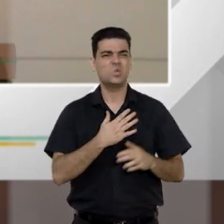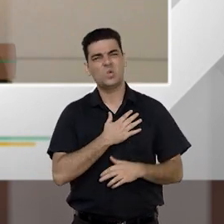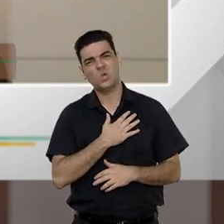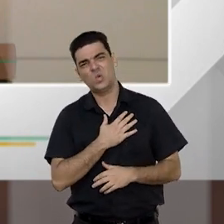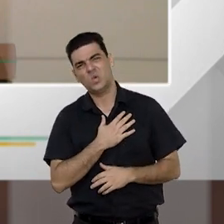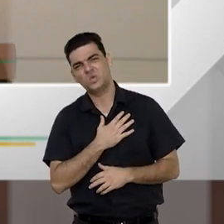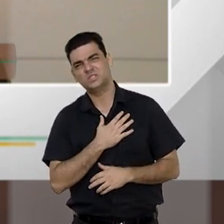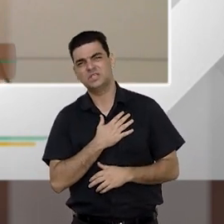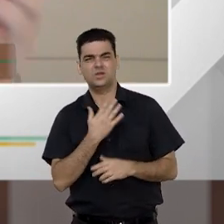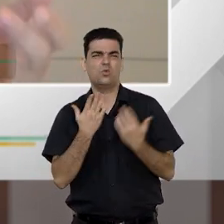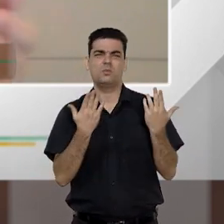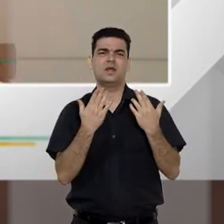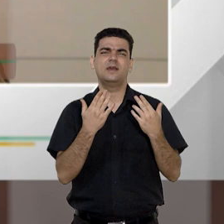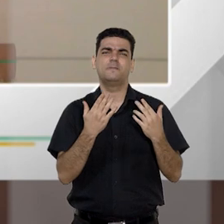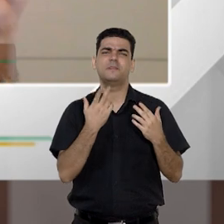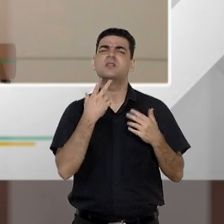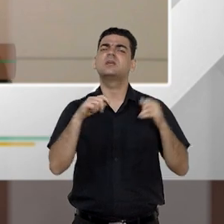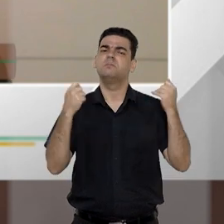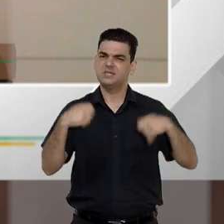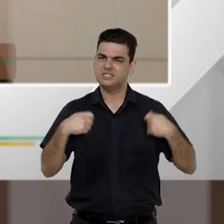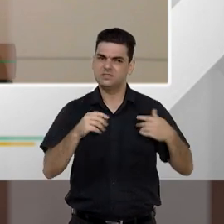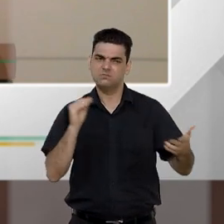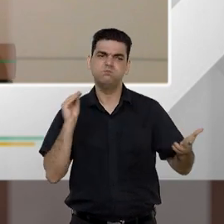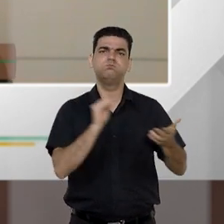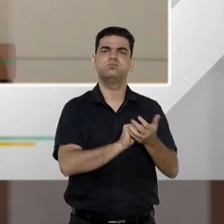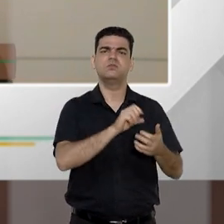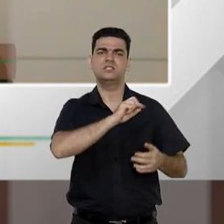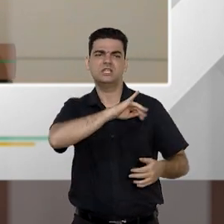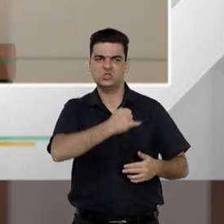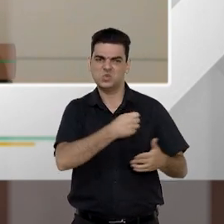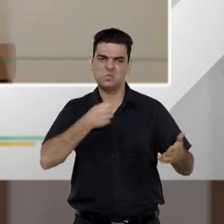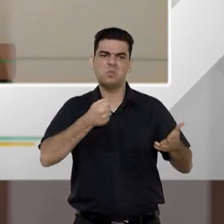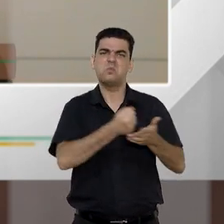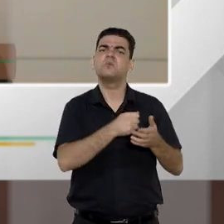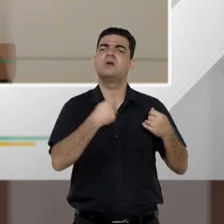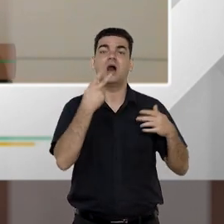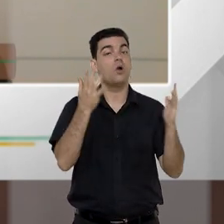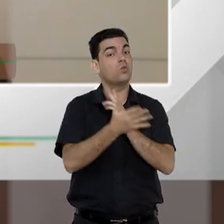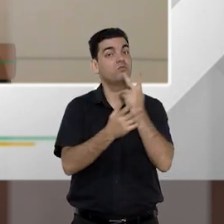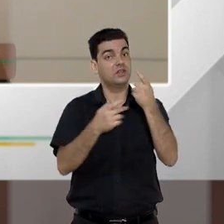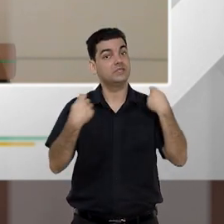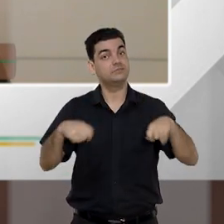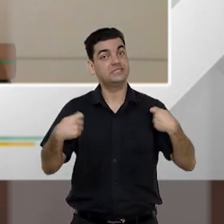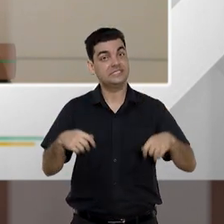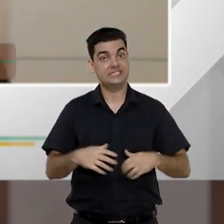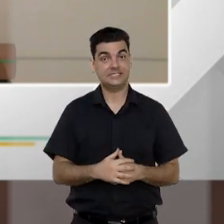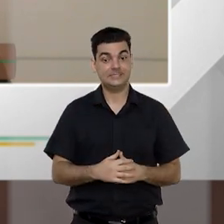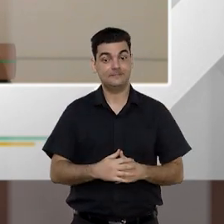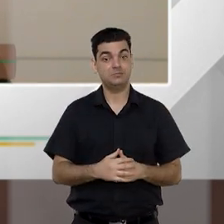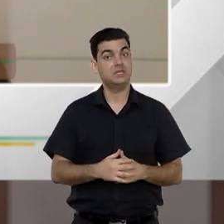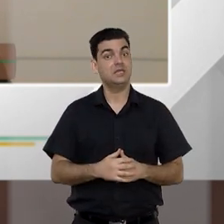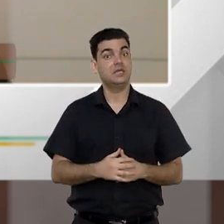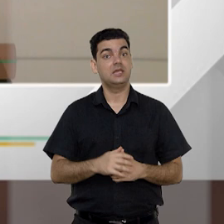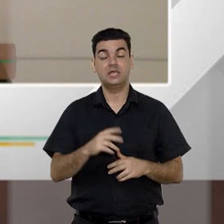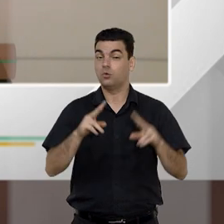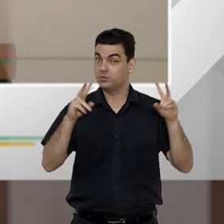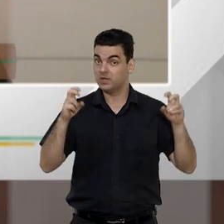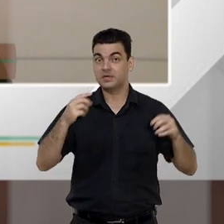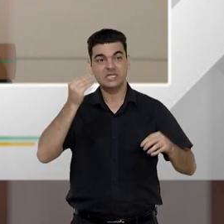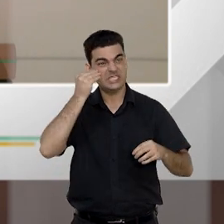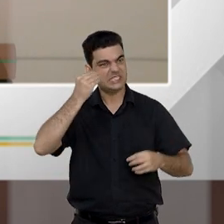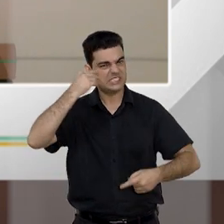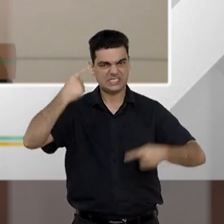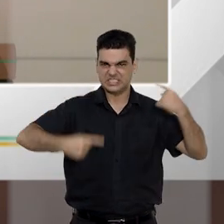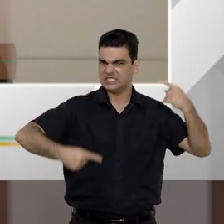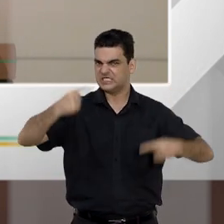defenda o IRDR em sede de STJ, por exemplo, professor Aloysio Mendes, que é desembargador do TRF da Segunda Região, e tem uma